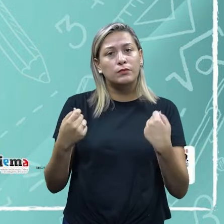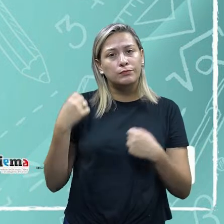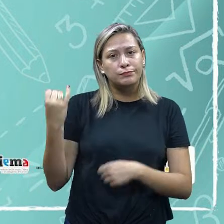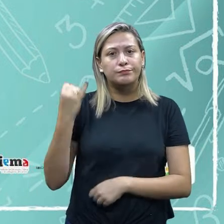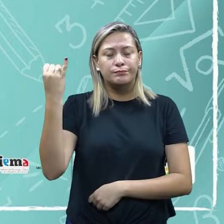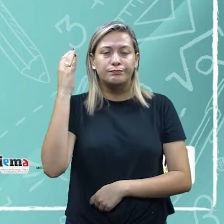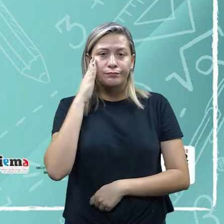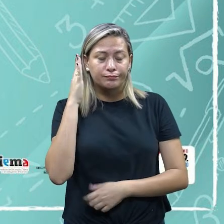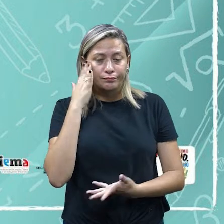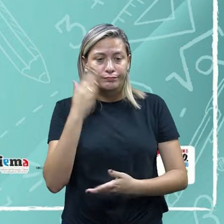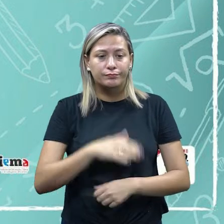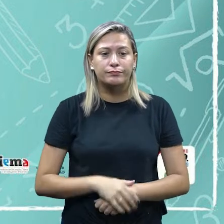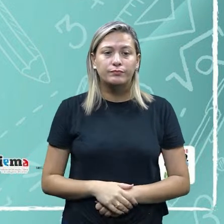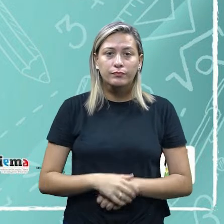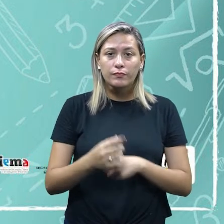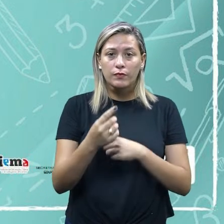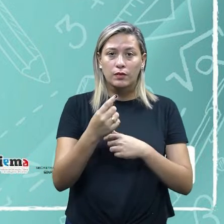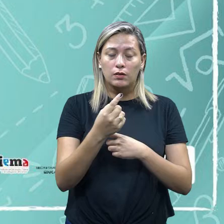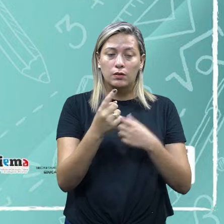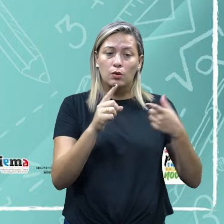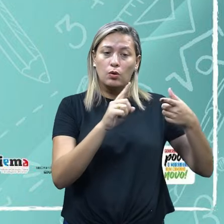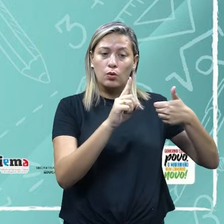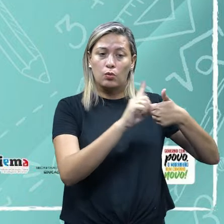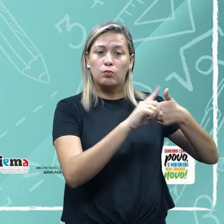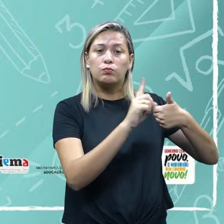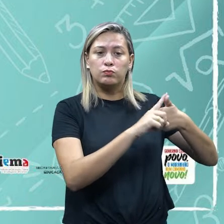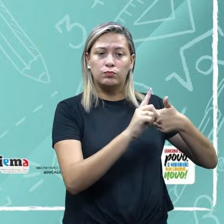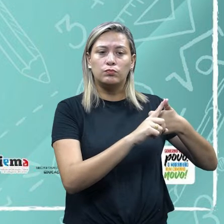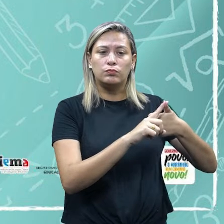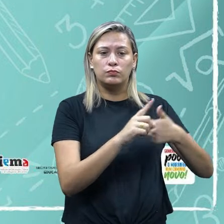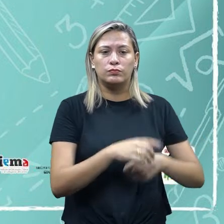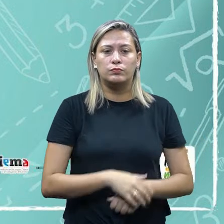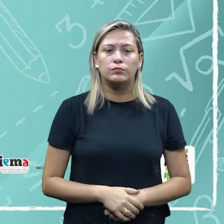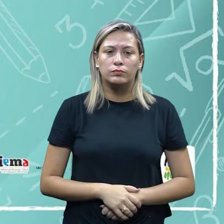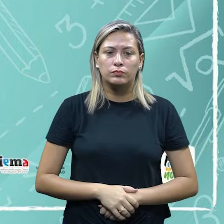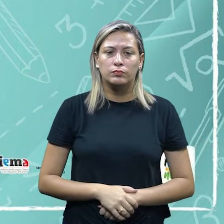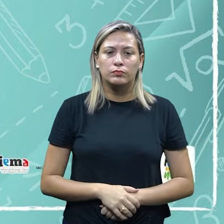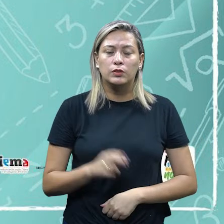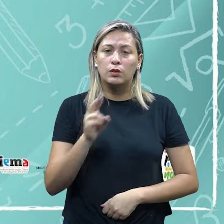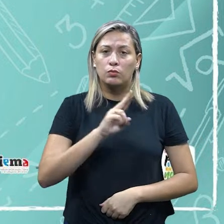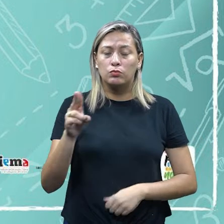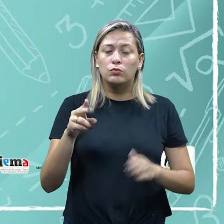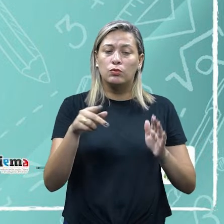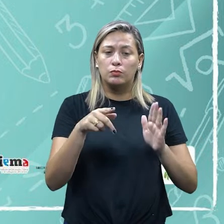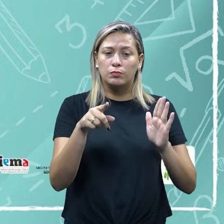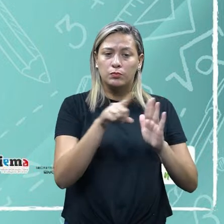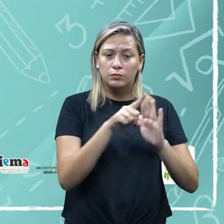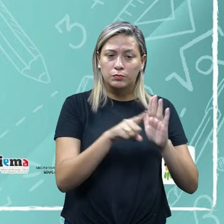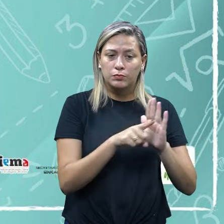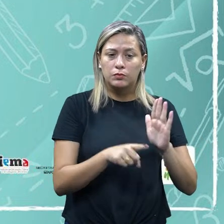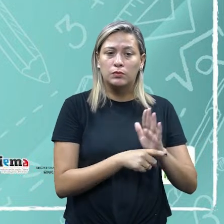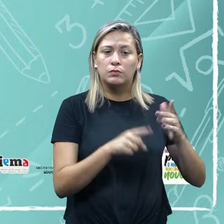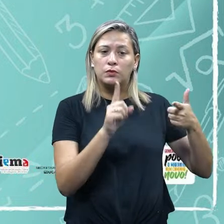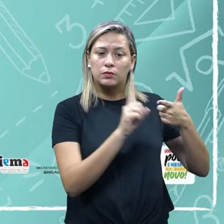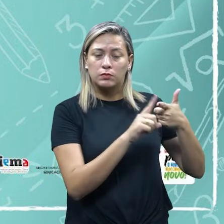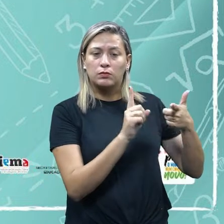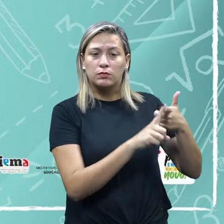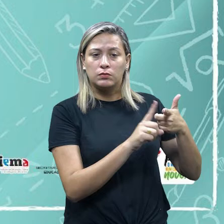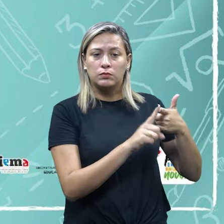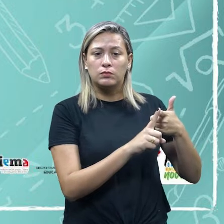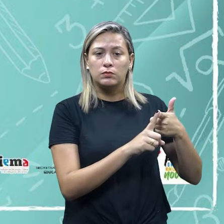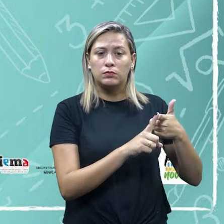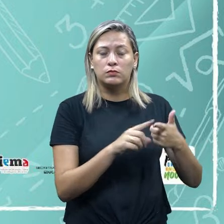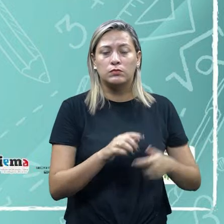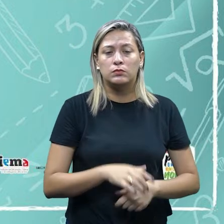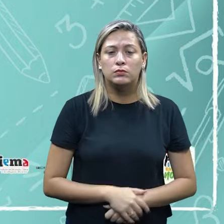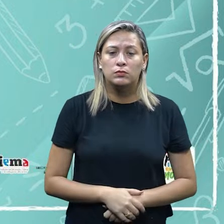pela numeração, você tem 1, que é a barra de identificação, né, do programa, o 2, que é a barra de comandos